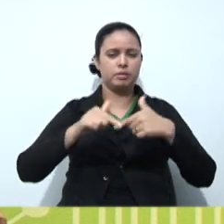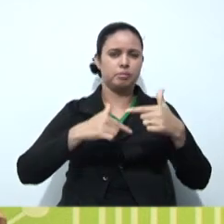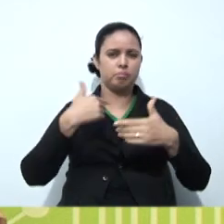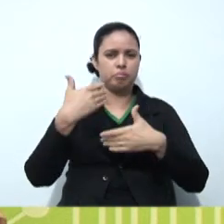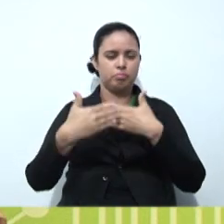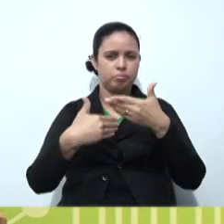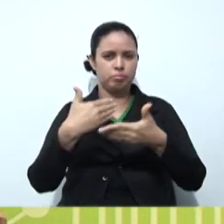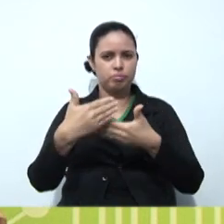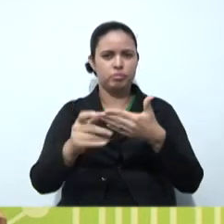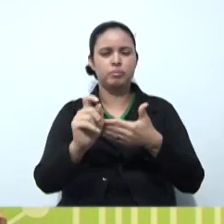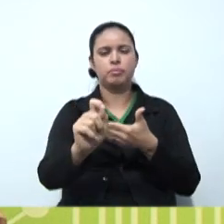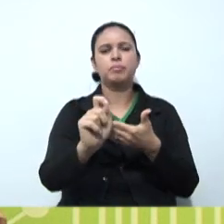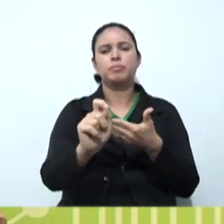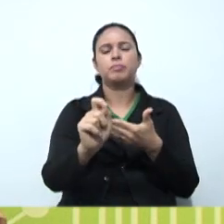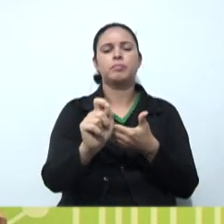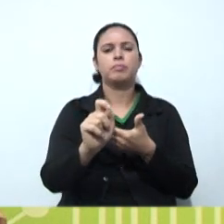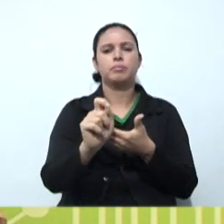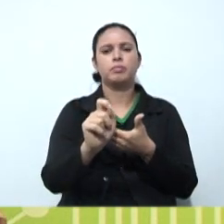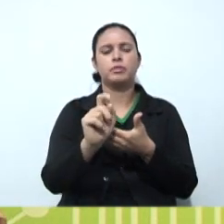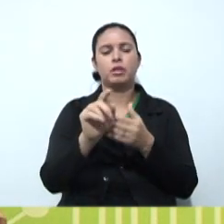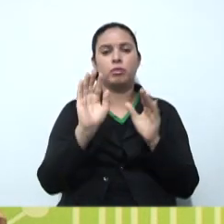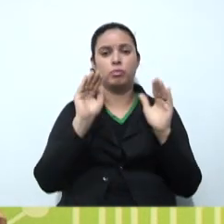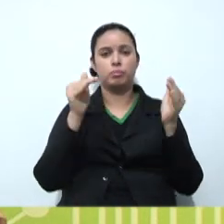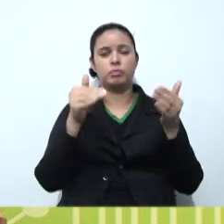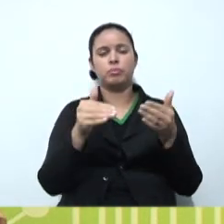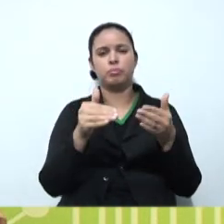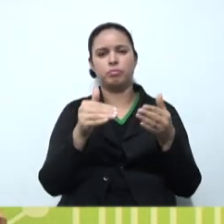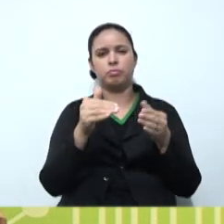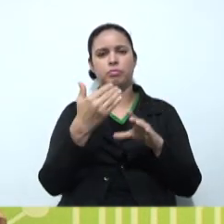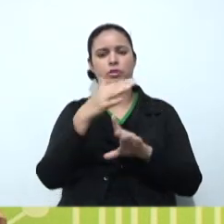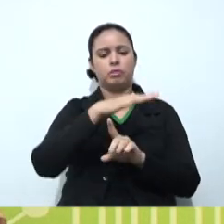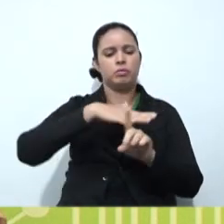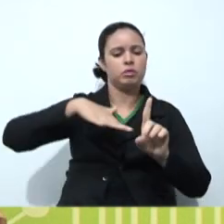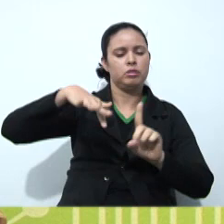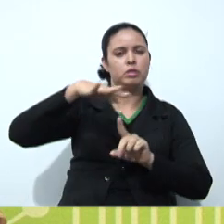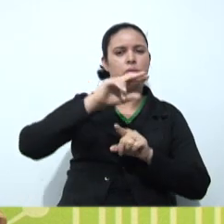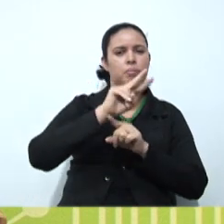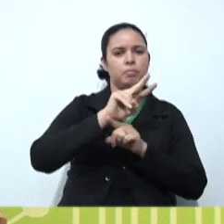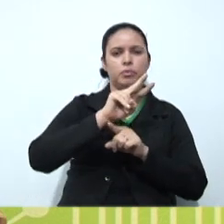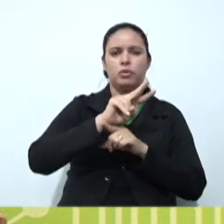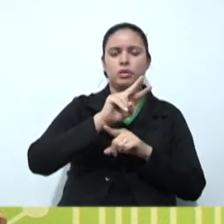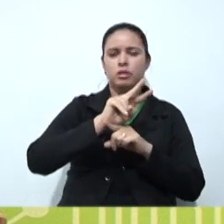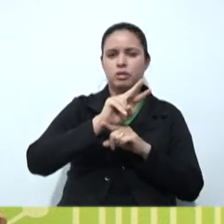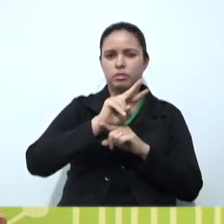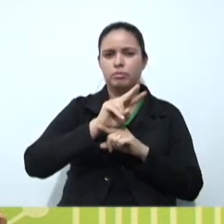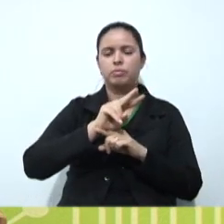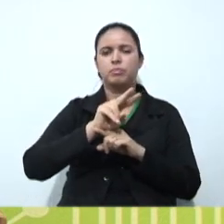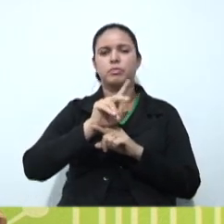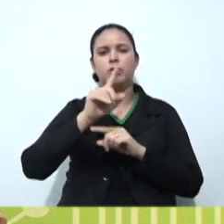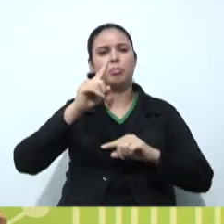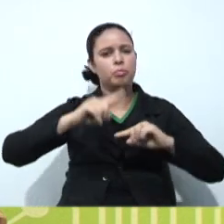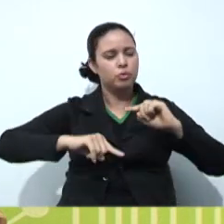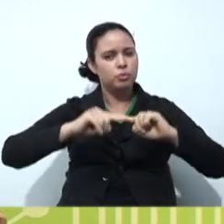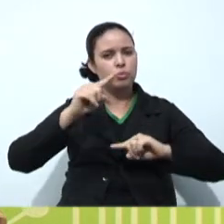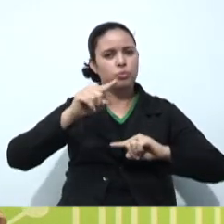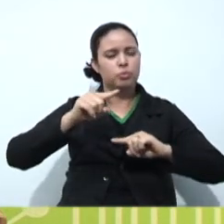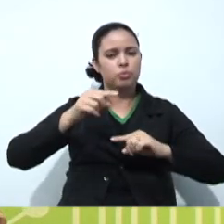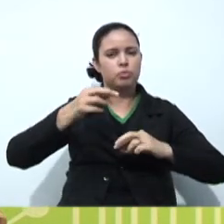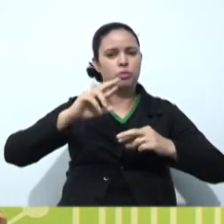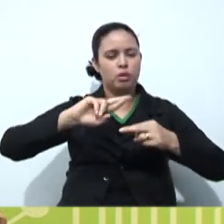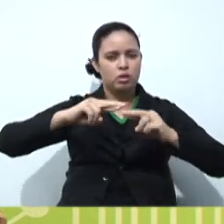processos produtivos, tá? Com vistas a preservar o meio ambiente. Tá? Com produtos recicláveis,